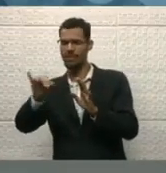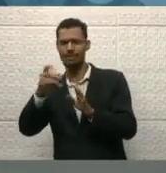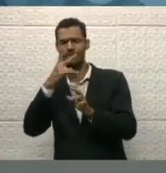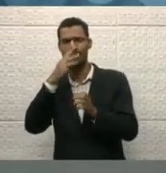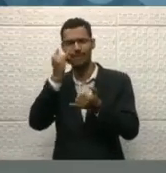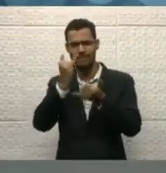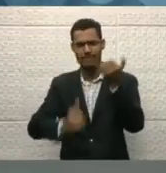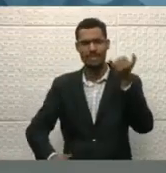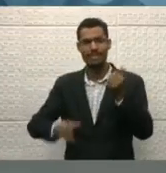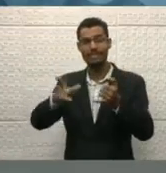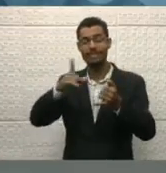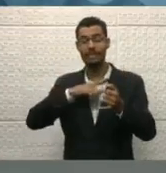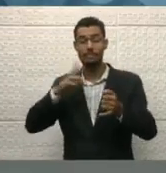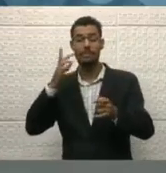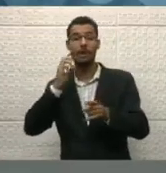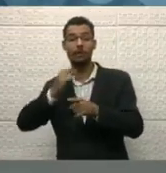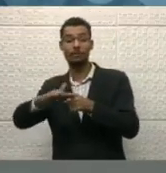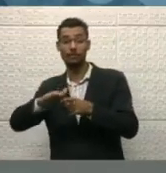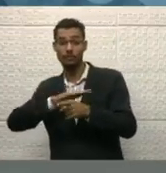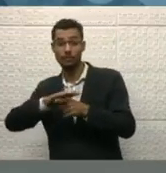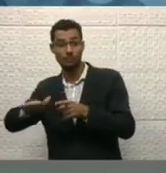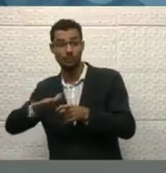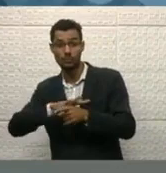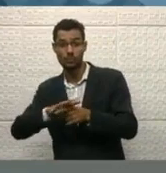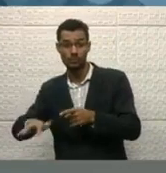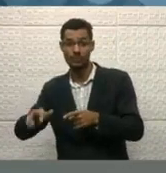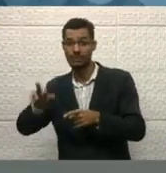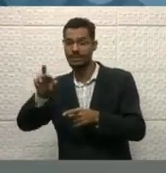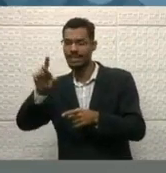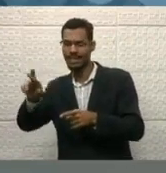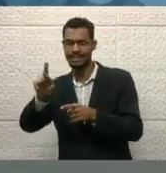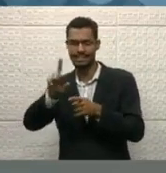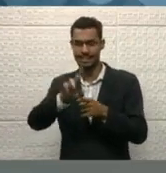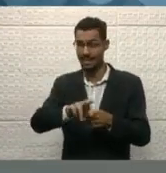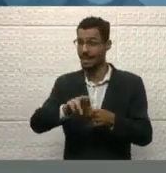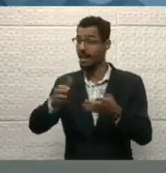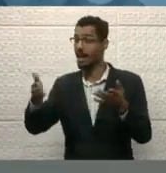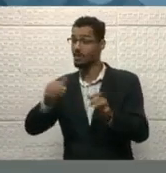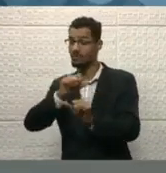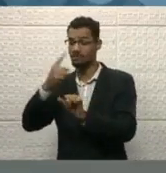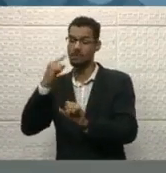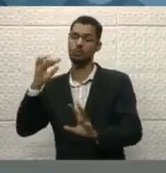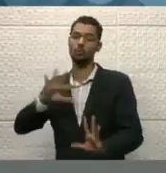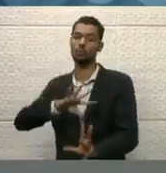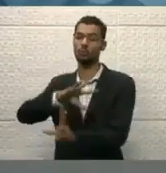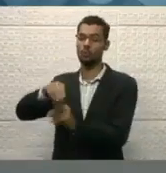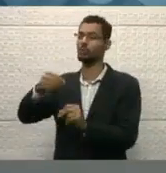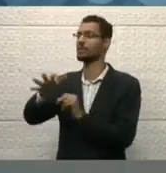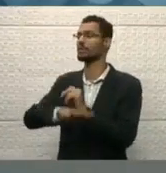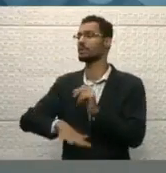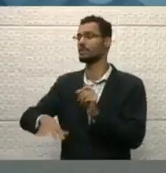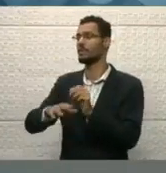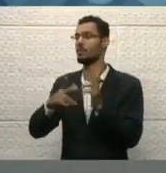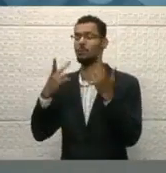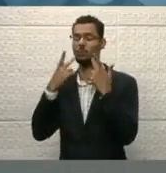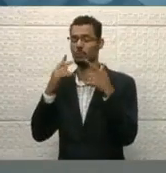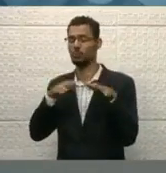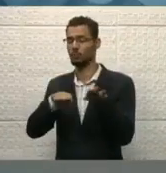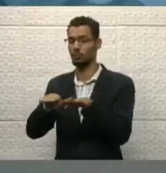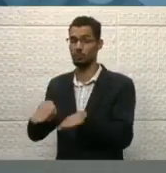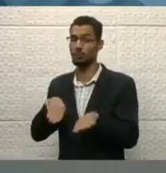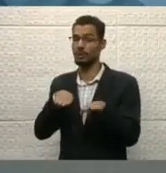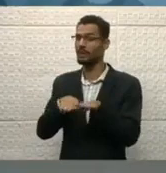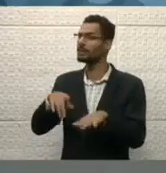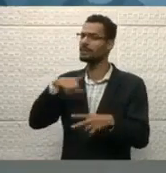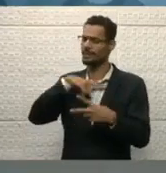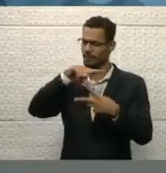nós temos de funções de R em R, mas agora generalizando para espaços qualquer, e no